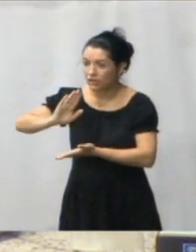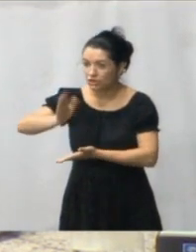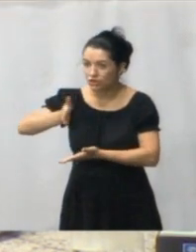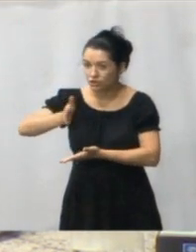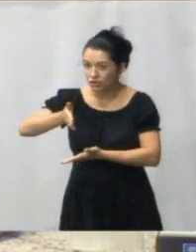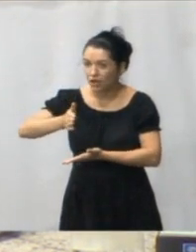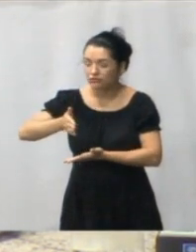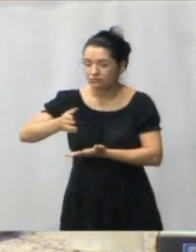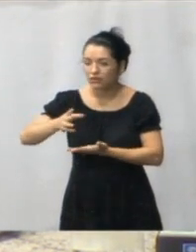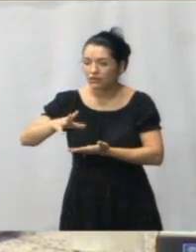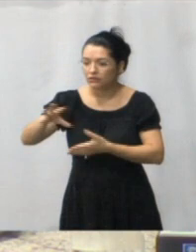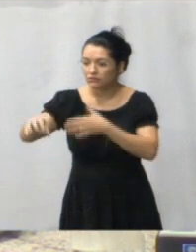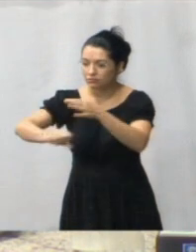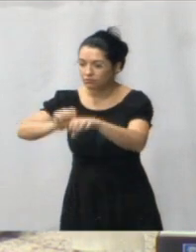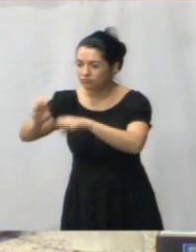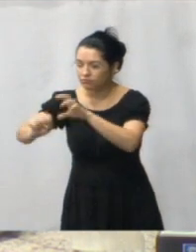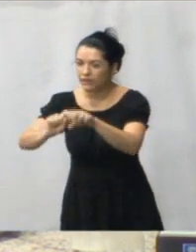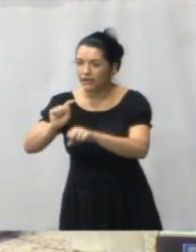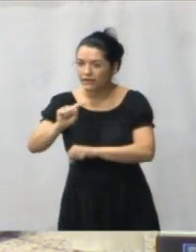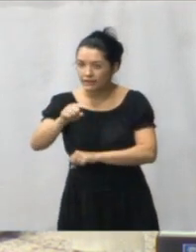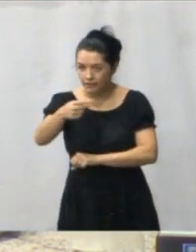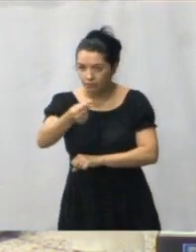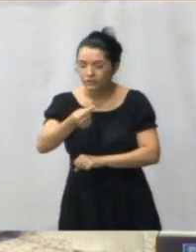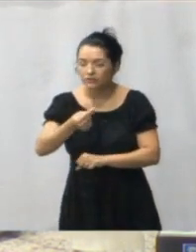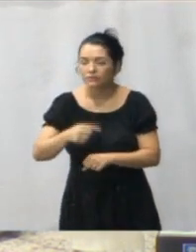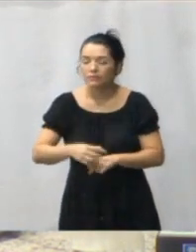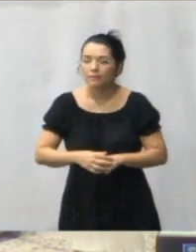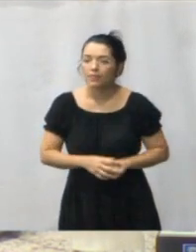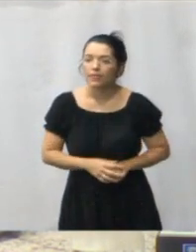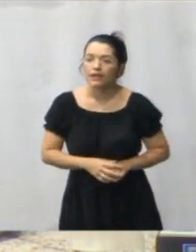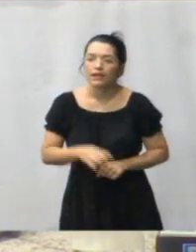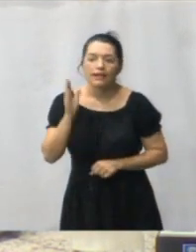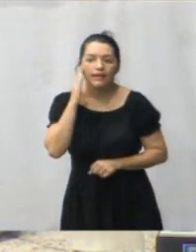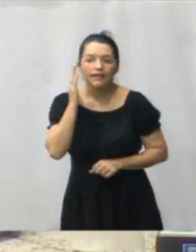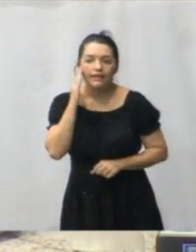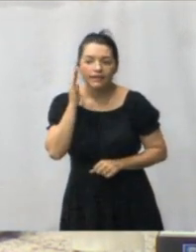assinatura. Eu vou entender como validado o ato